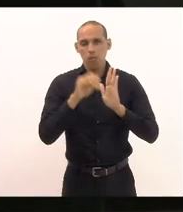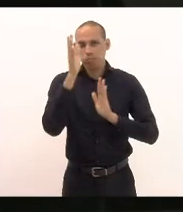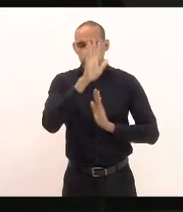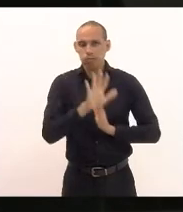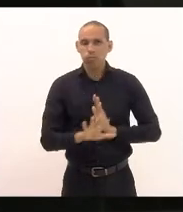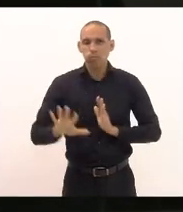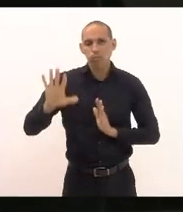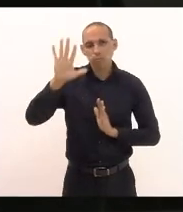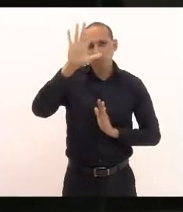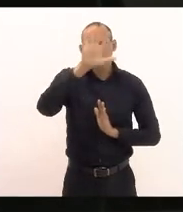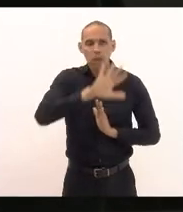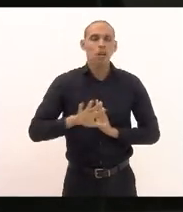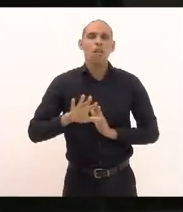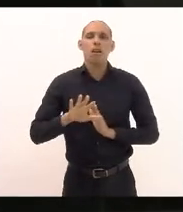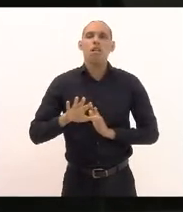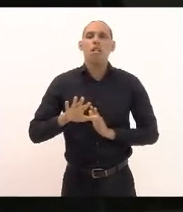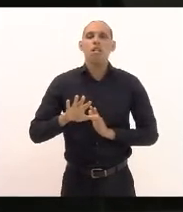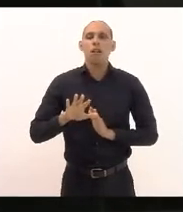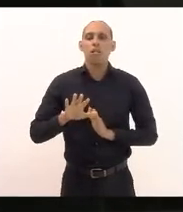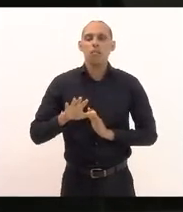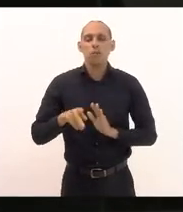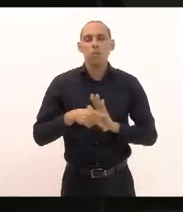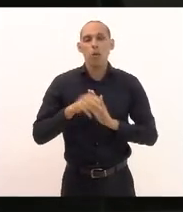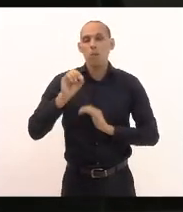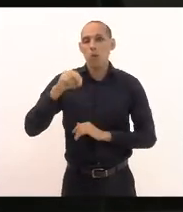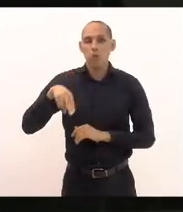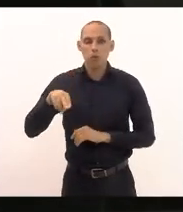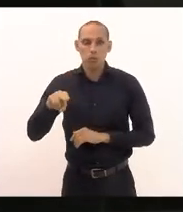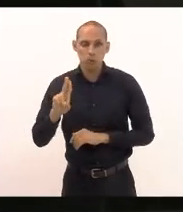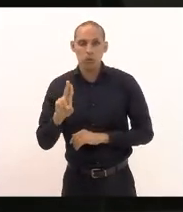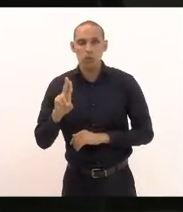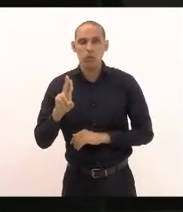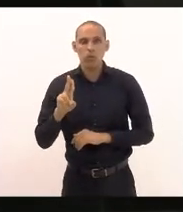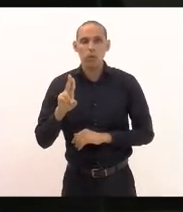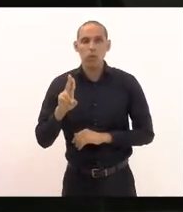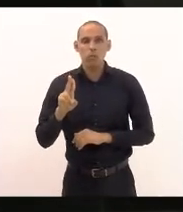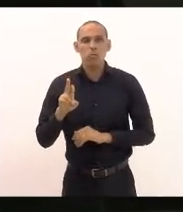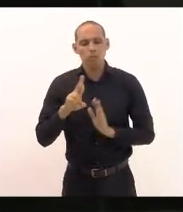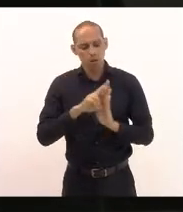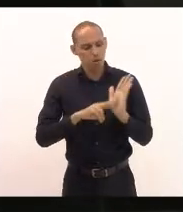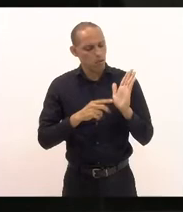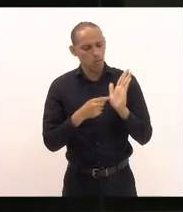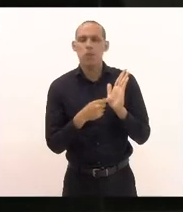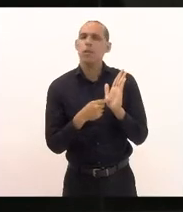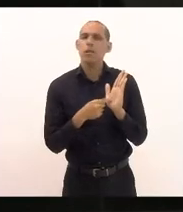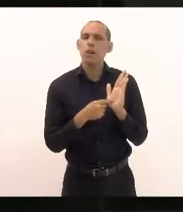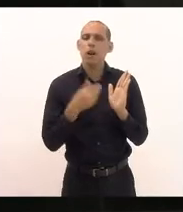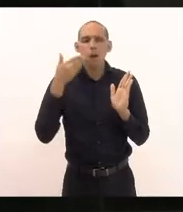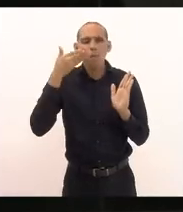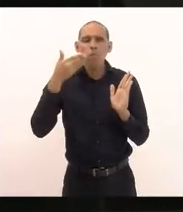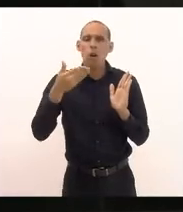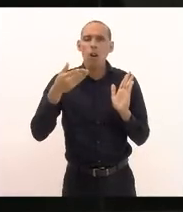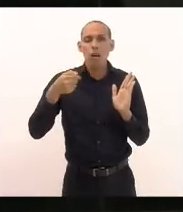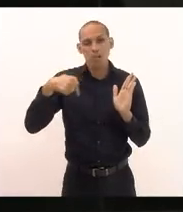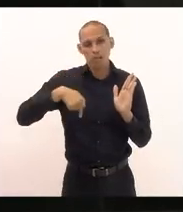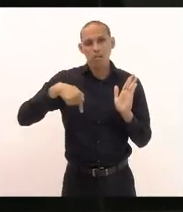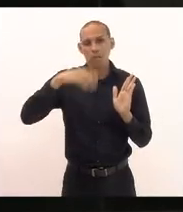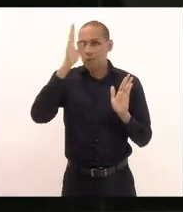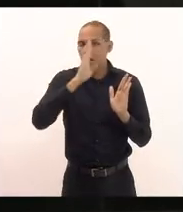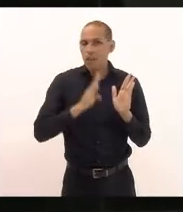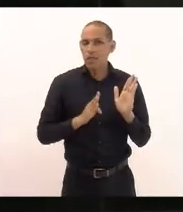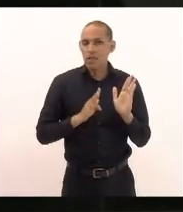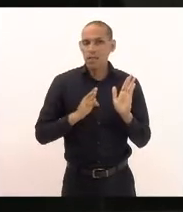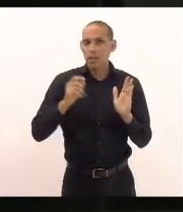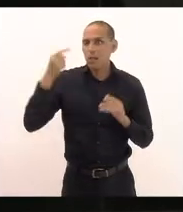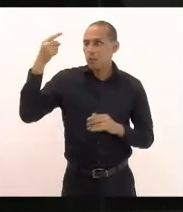Unidas para o Desenvolvimento, PNUD, divulgou um relatório que colocava o Brasil na 7ª posição entre os